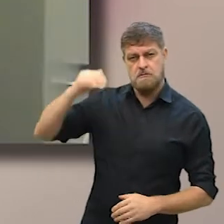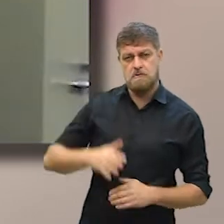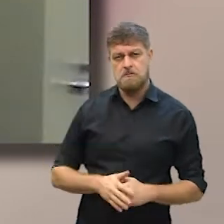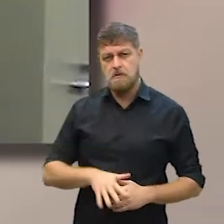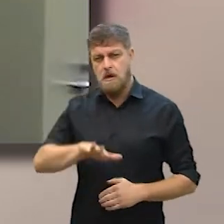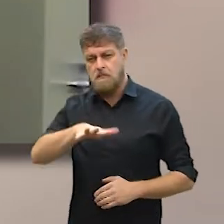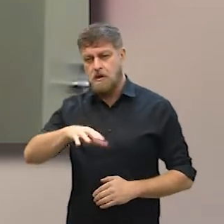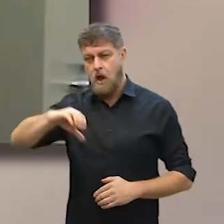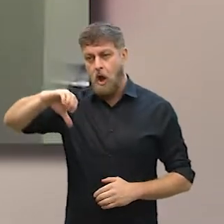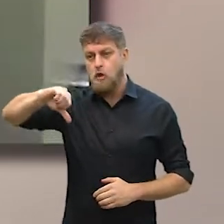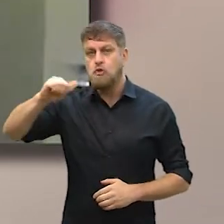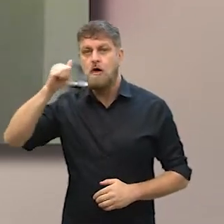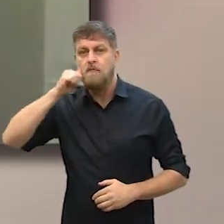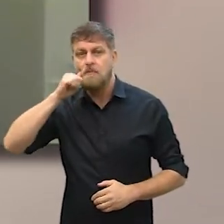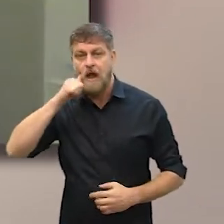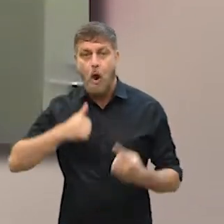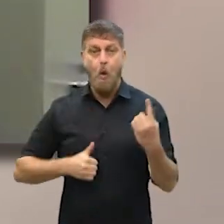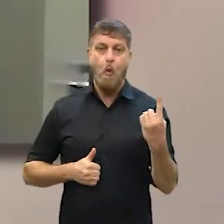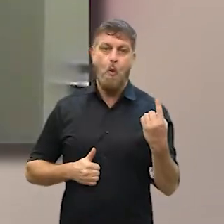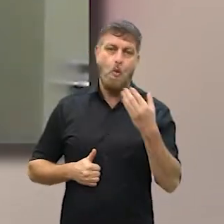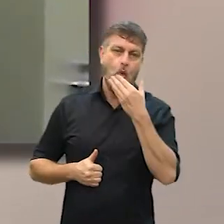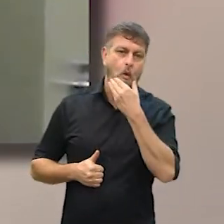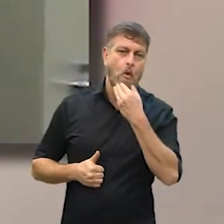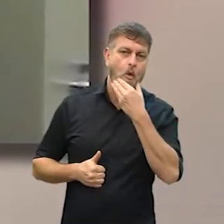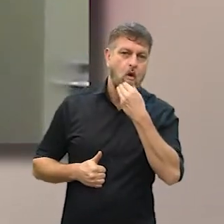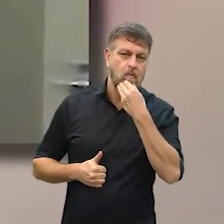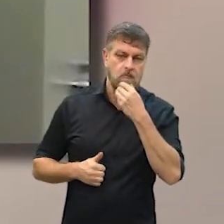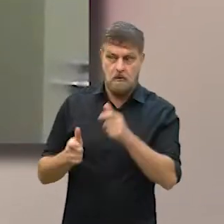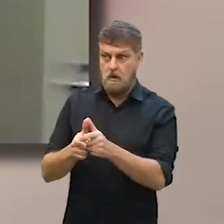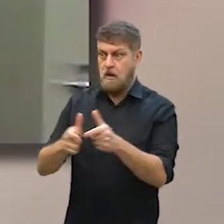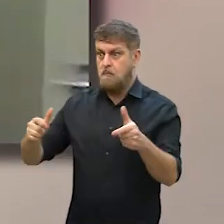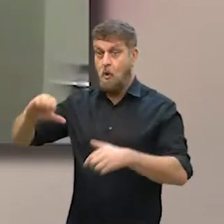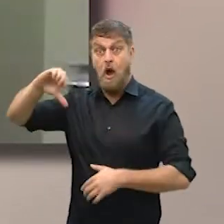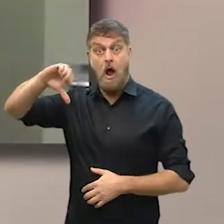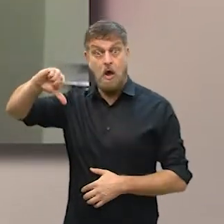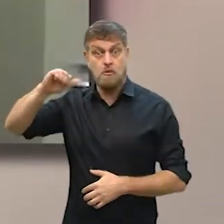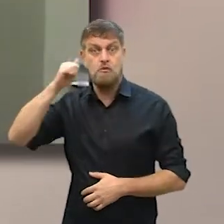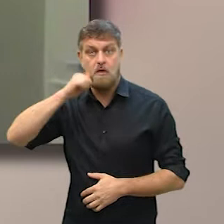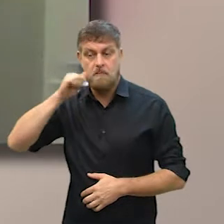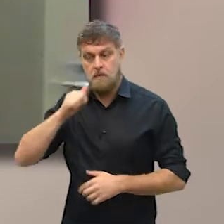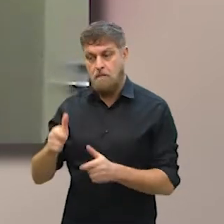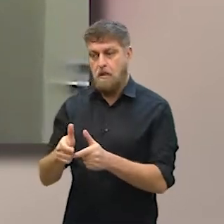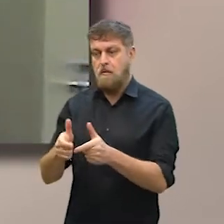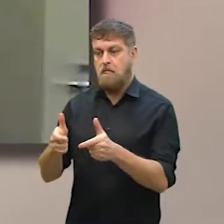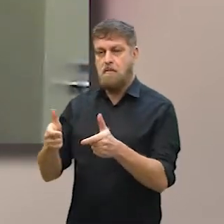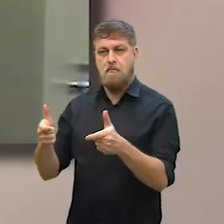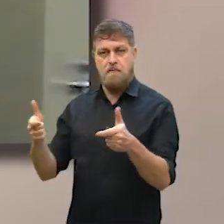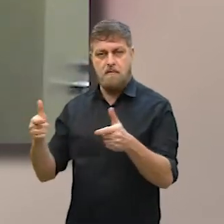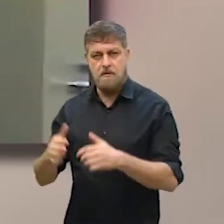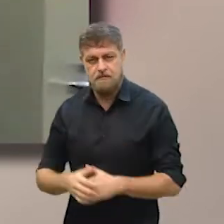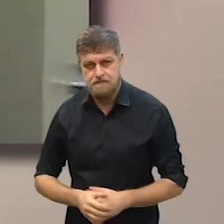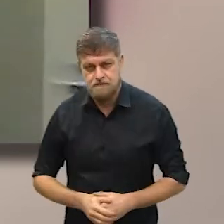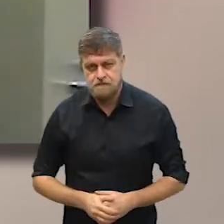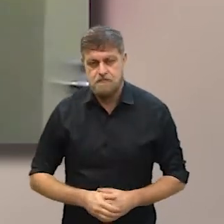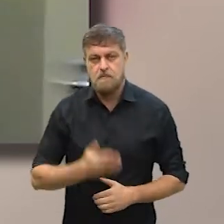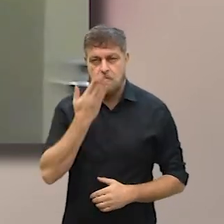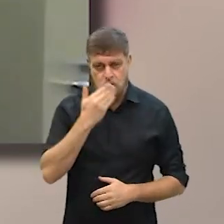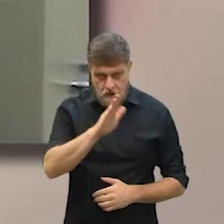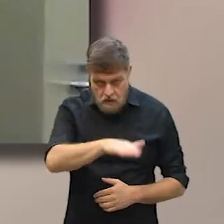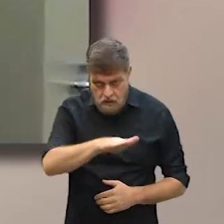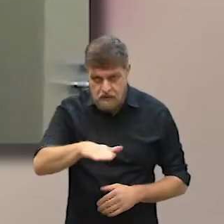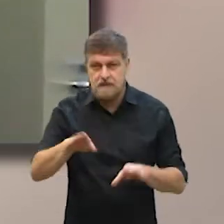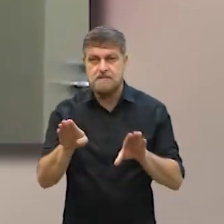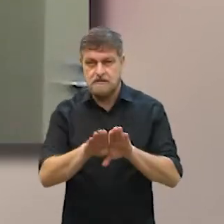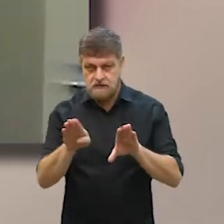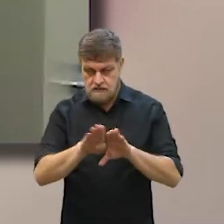seria uma nove mulheres para um homem Então seja uma doença bem maior nas mulheres mas as crianças